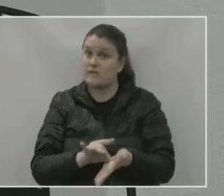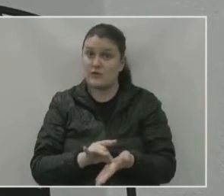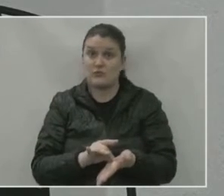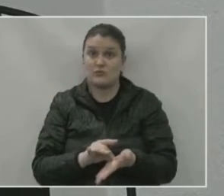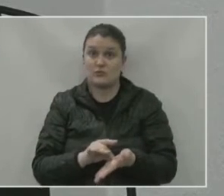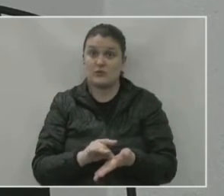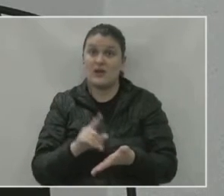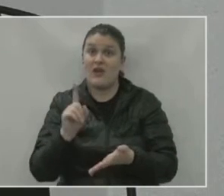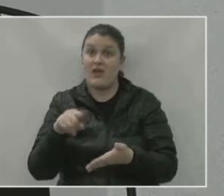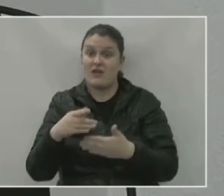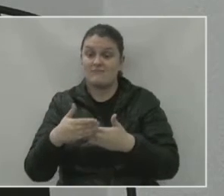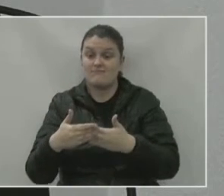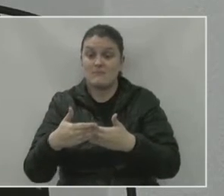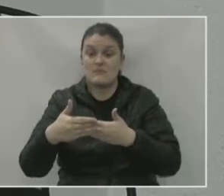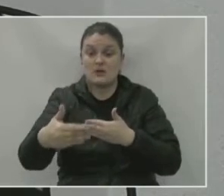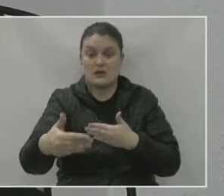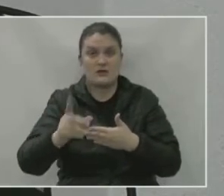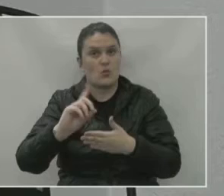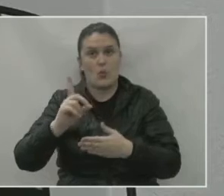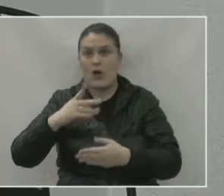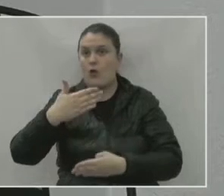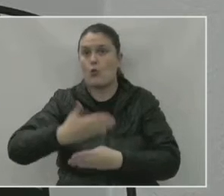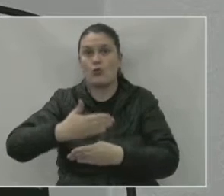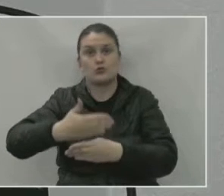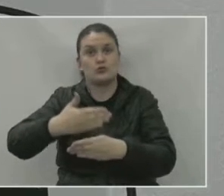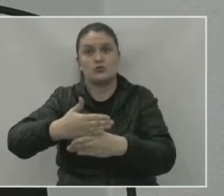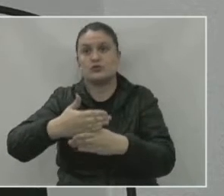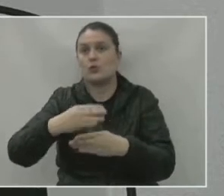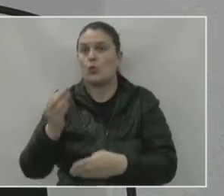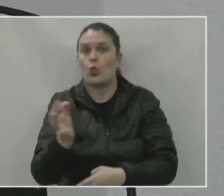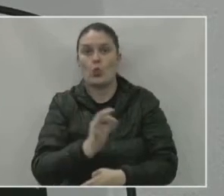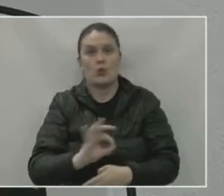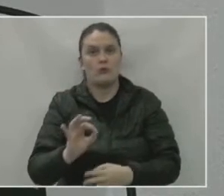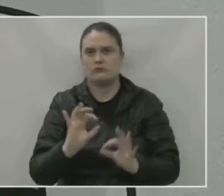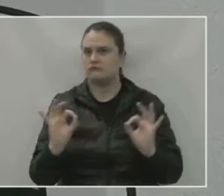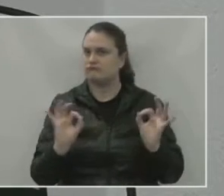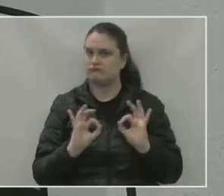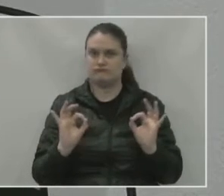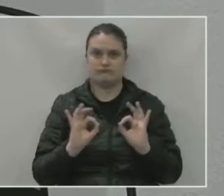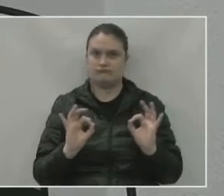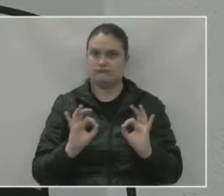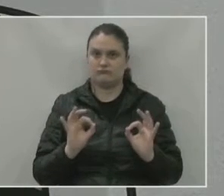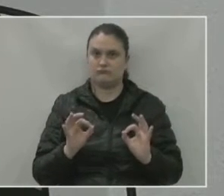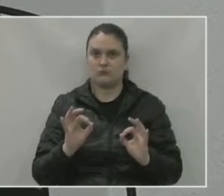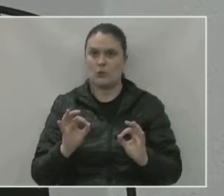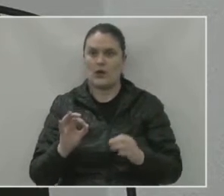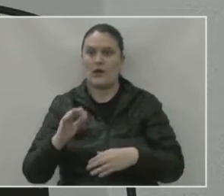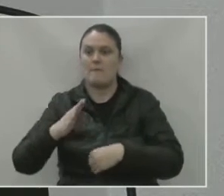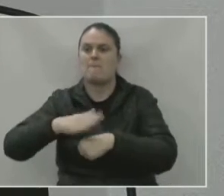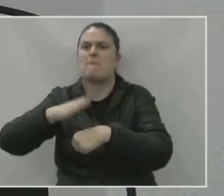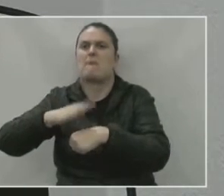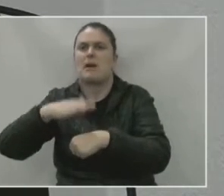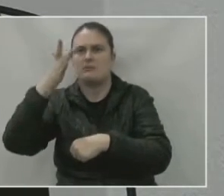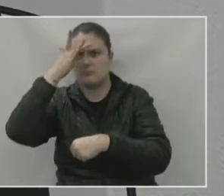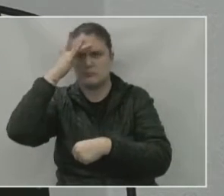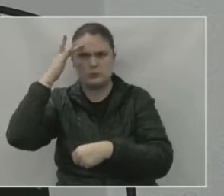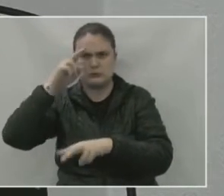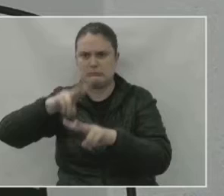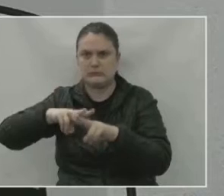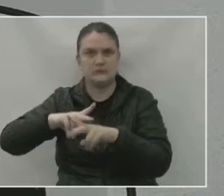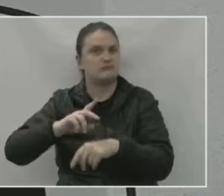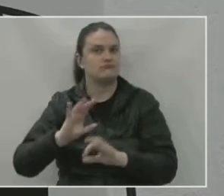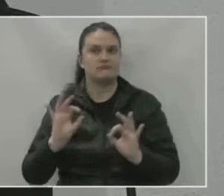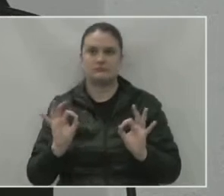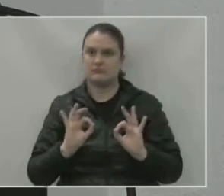o termo é ampliação, não é uma construção de uma unidade nova, não é você alocar mais presos ali. Então,